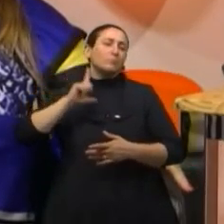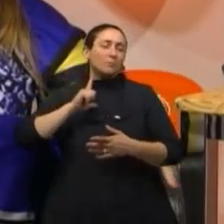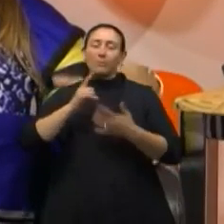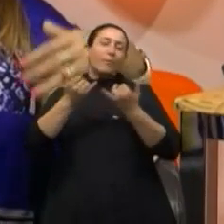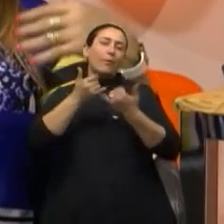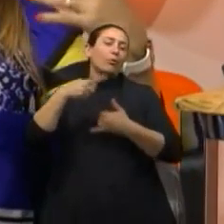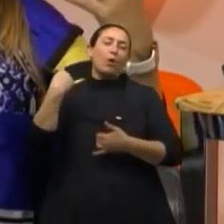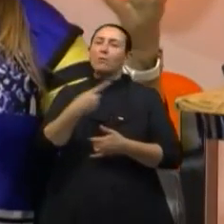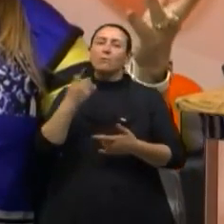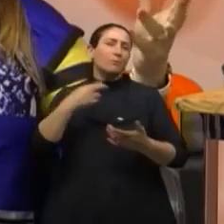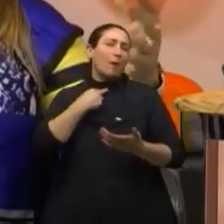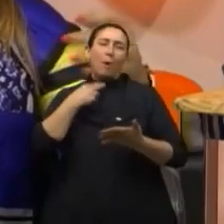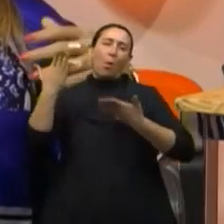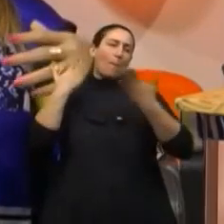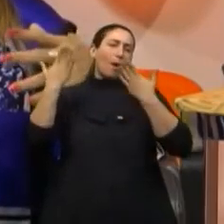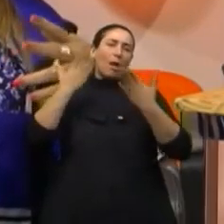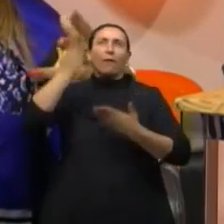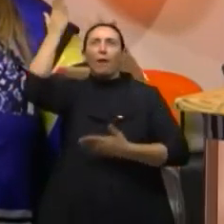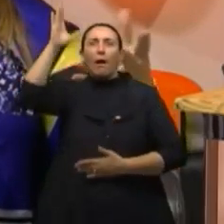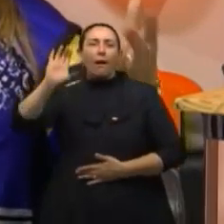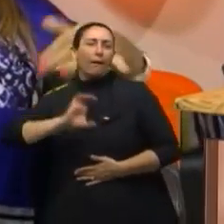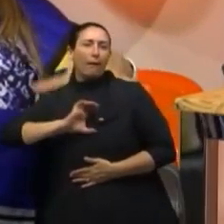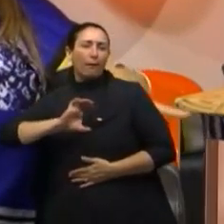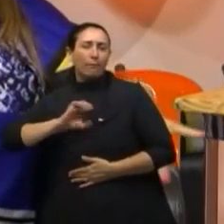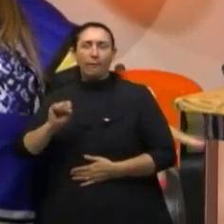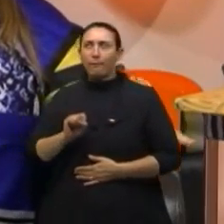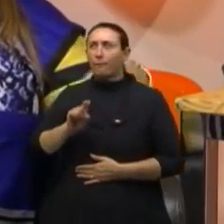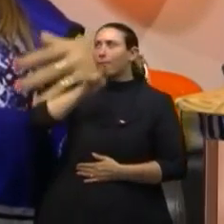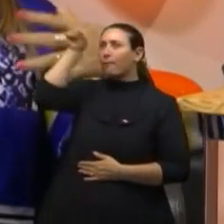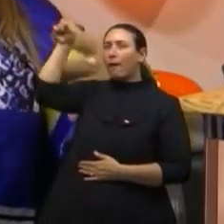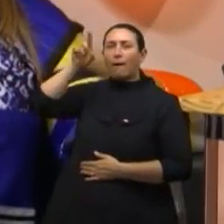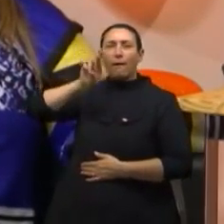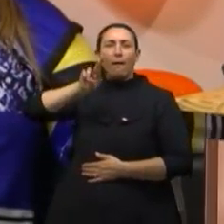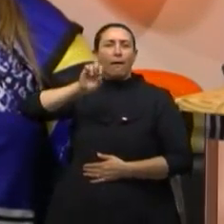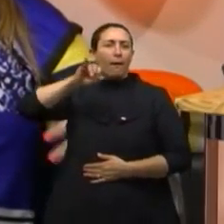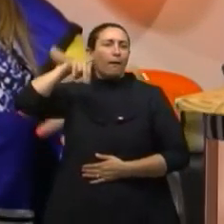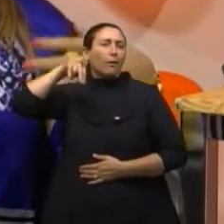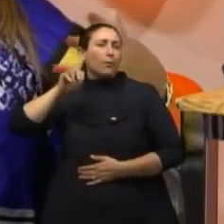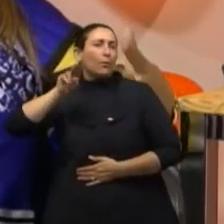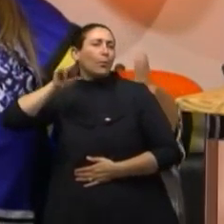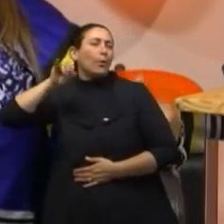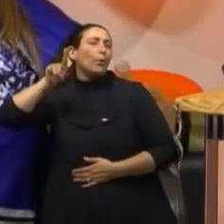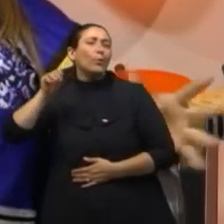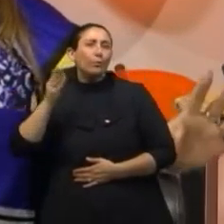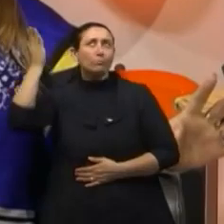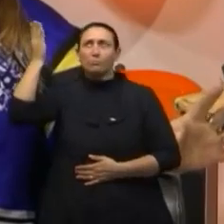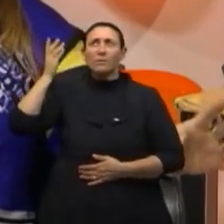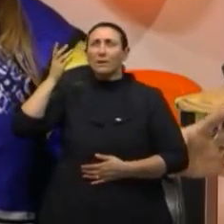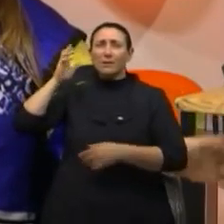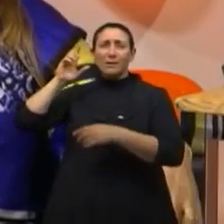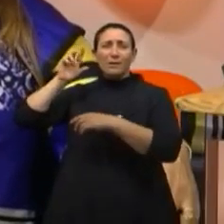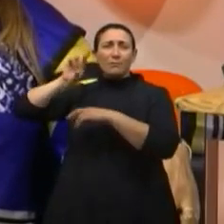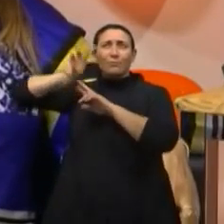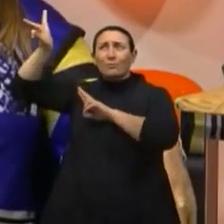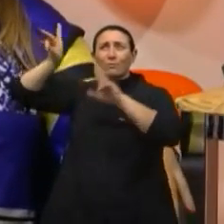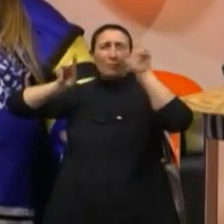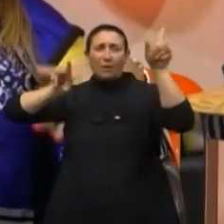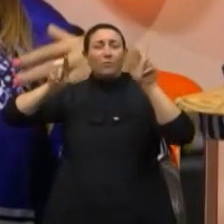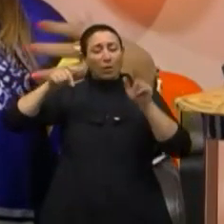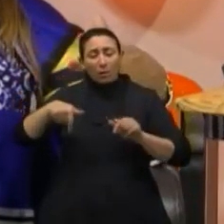Brasil com o pessoal do Canadá do Reino Unido nós temos essa facilidade natural que Deus nos deu